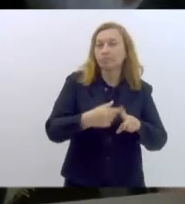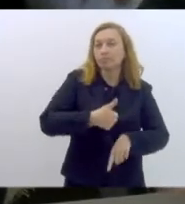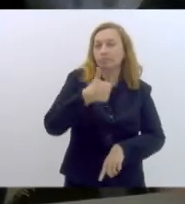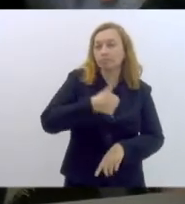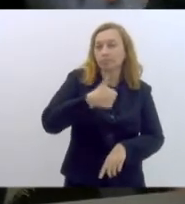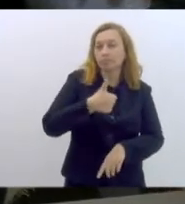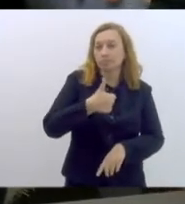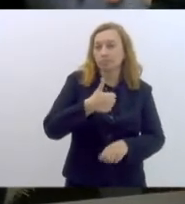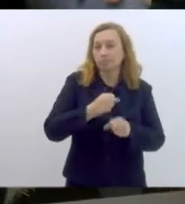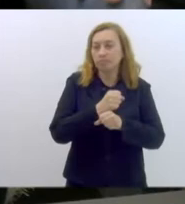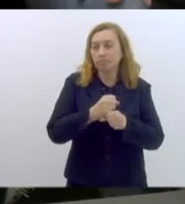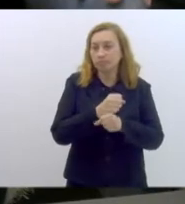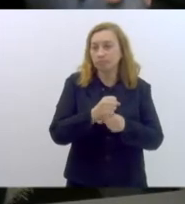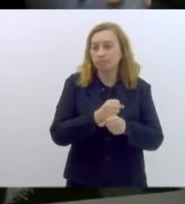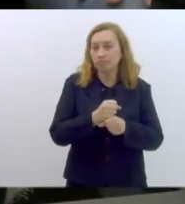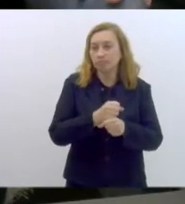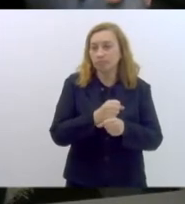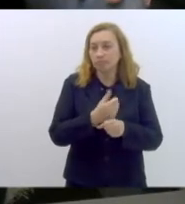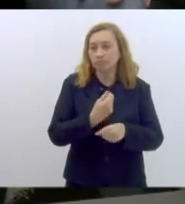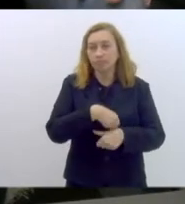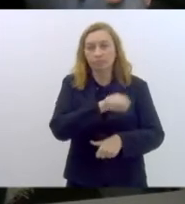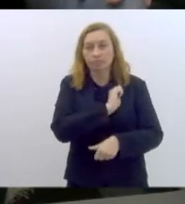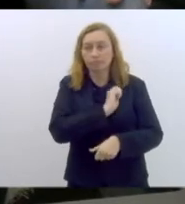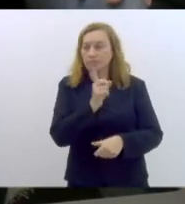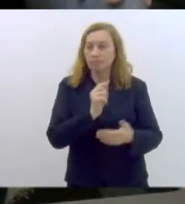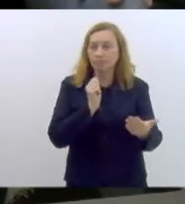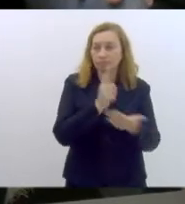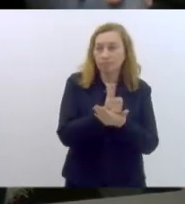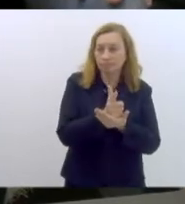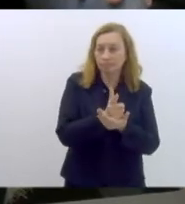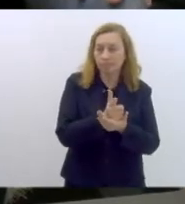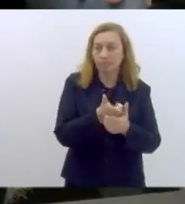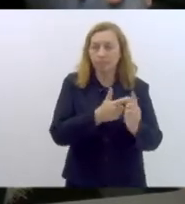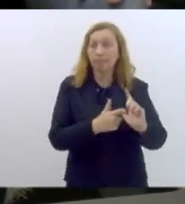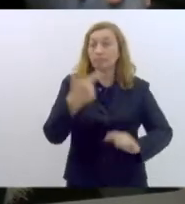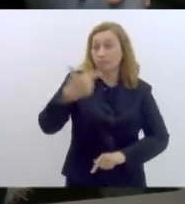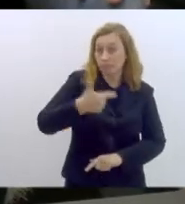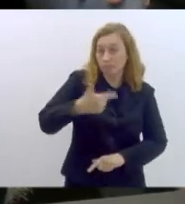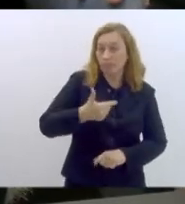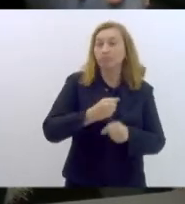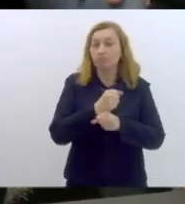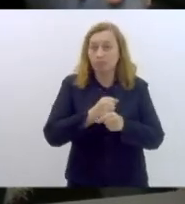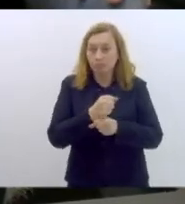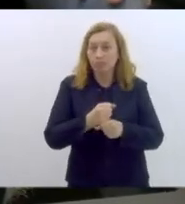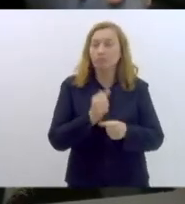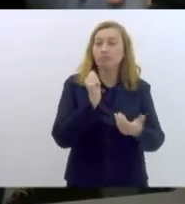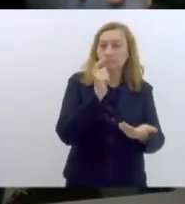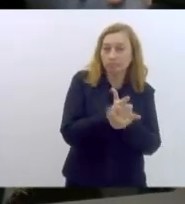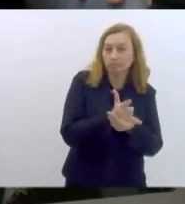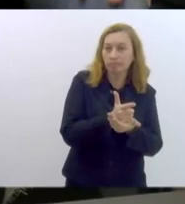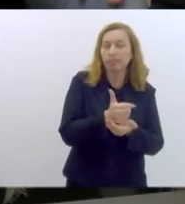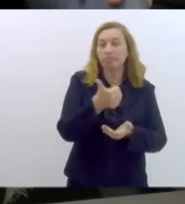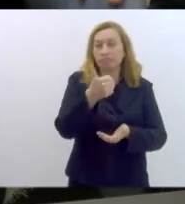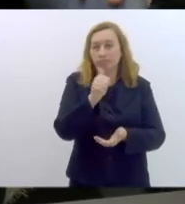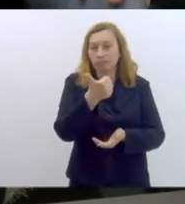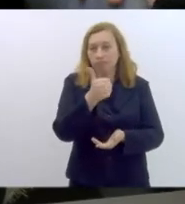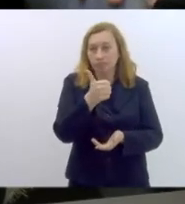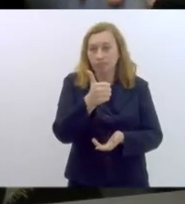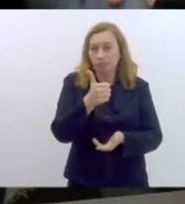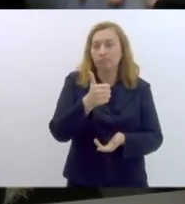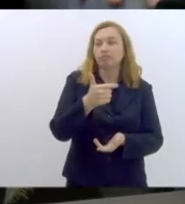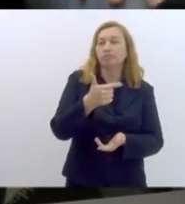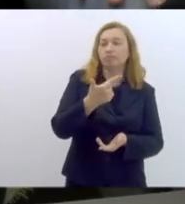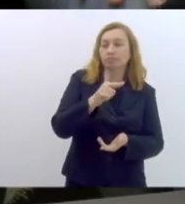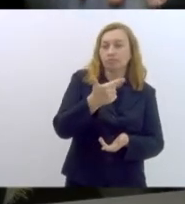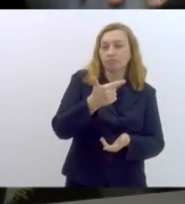não paga as suas dívidas. No segundo ano, o Estado paga 11,11%. No terceiro, 22,22%. Então, até